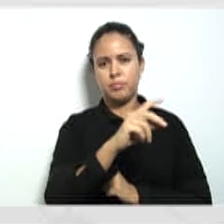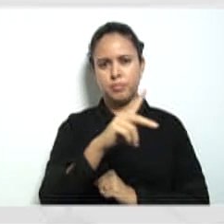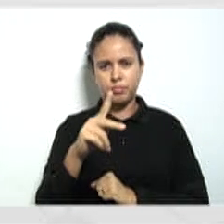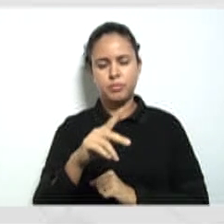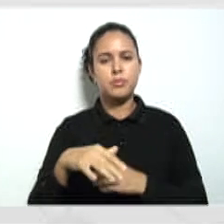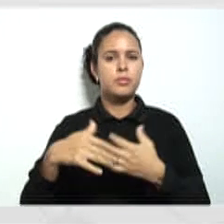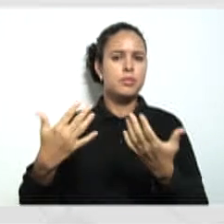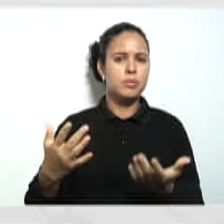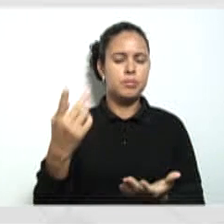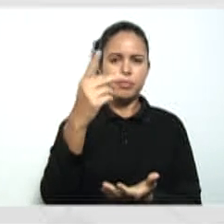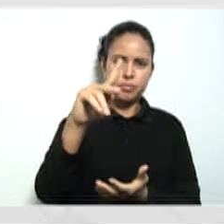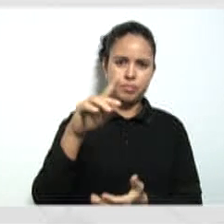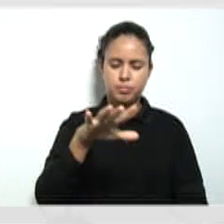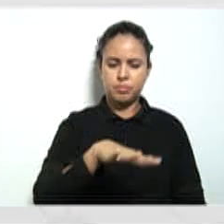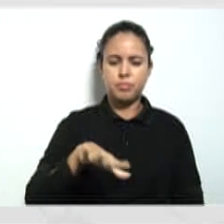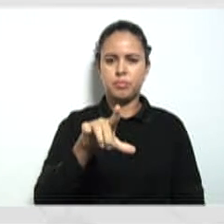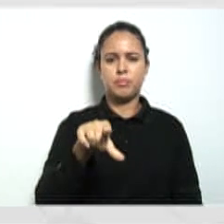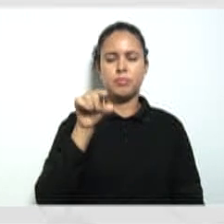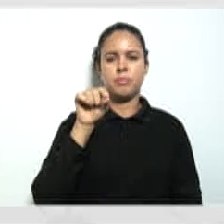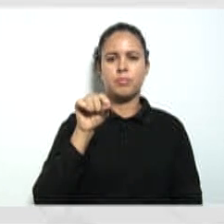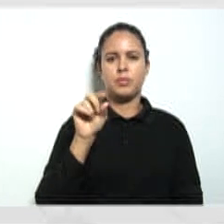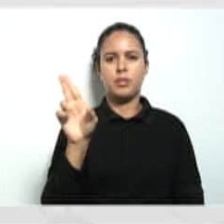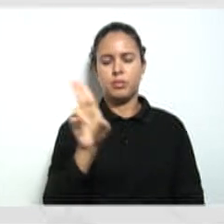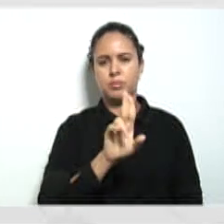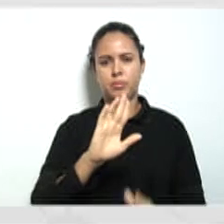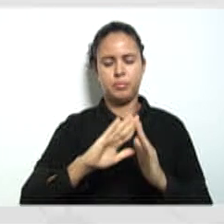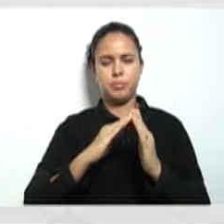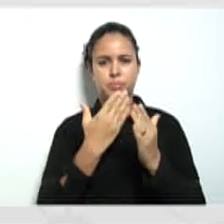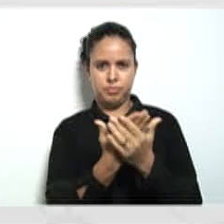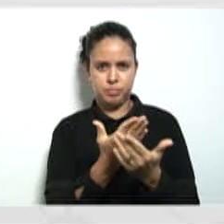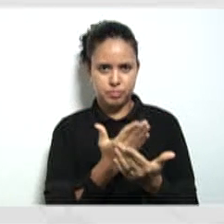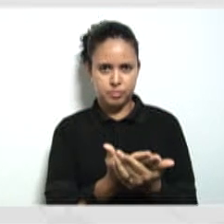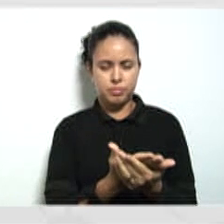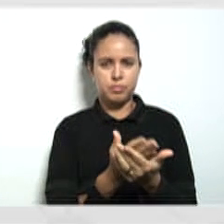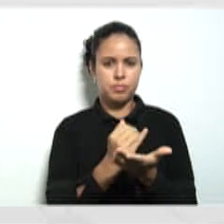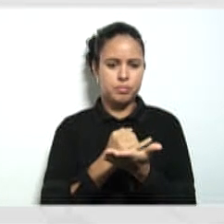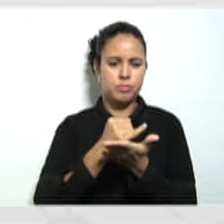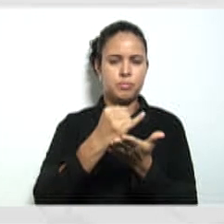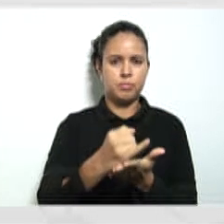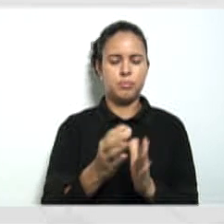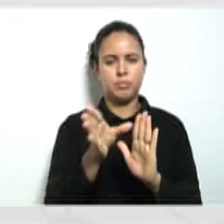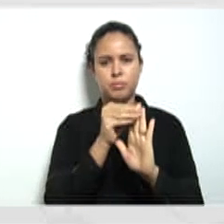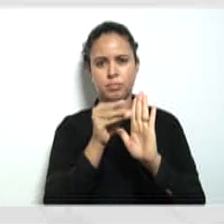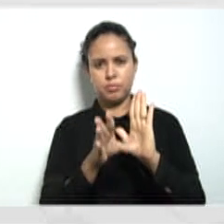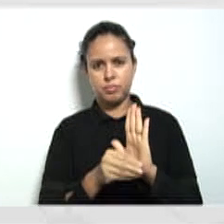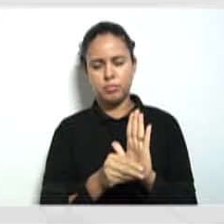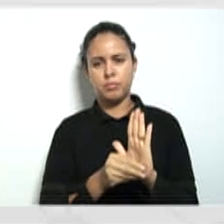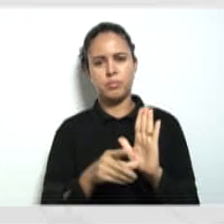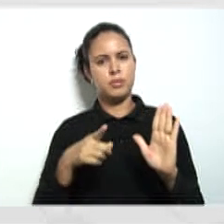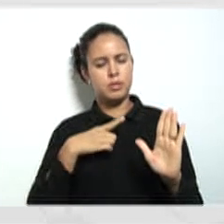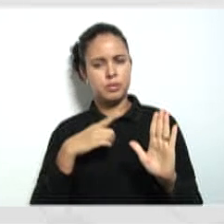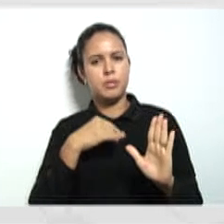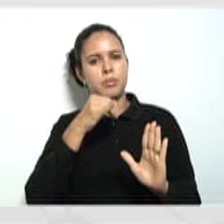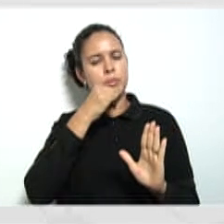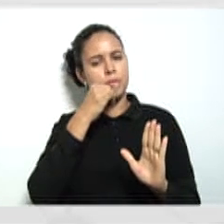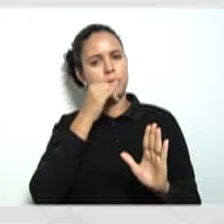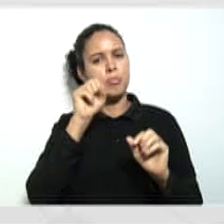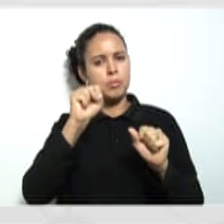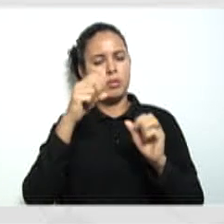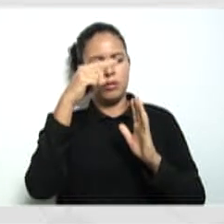que vocês escolhem. A ideia é que vocês coloquem aqui o nome da escola, uma introdução do conteúdo. A gente trouxe um exemplo aqui, vocês vão poder